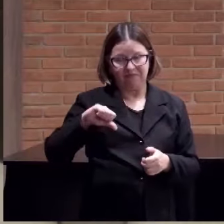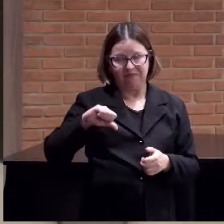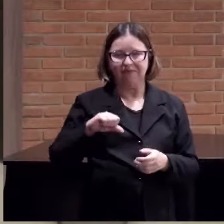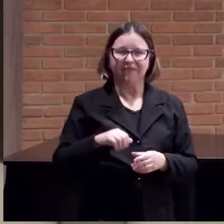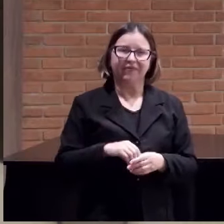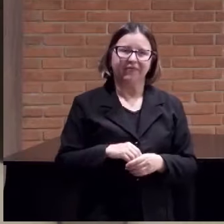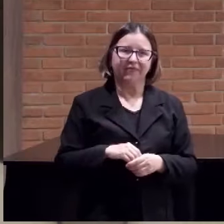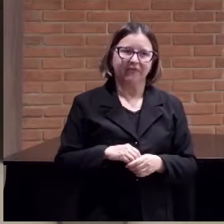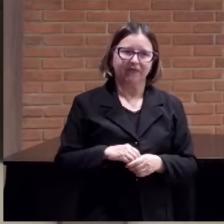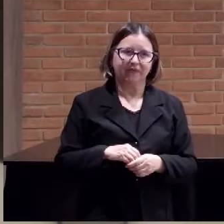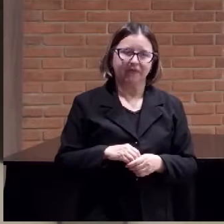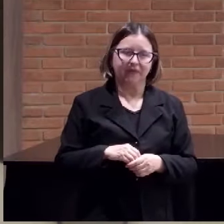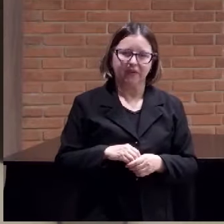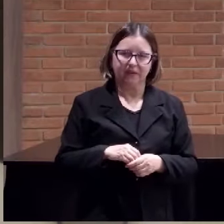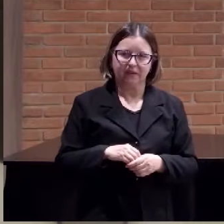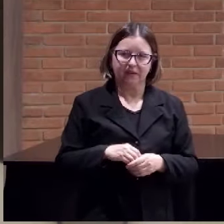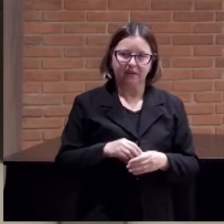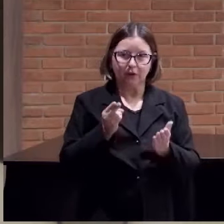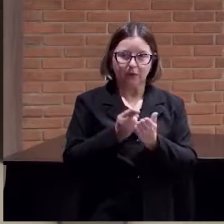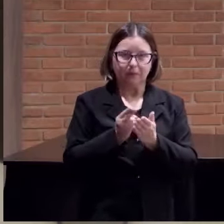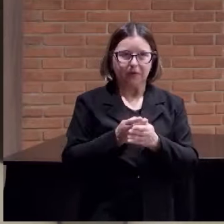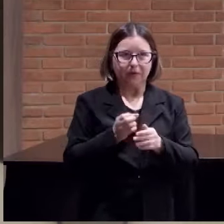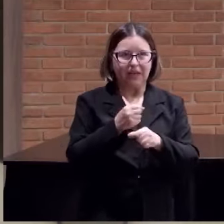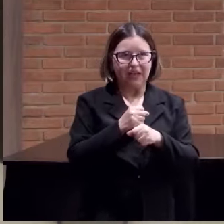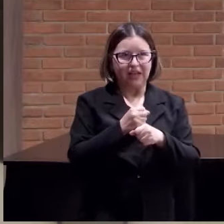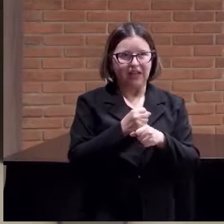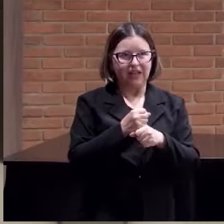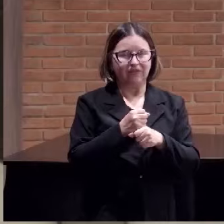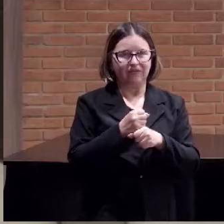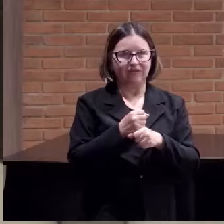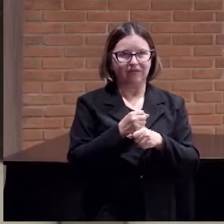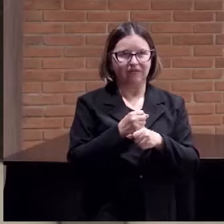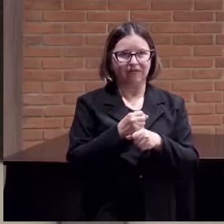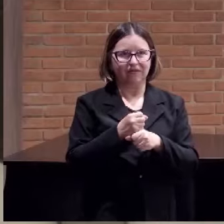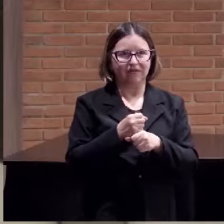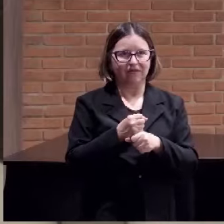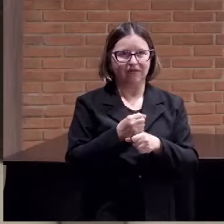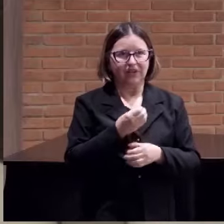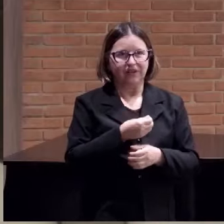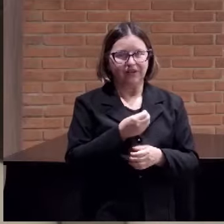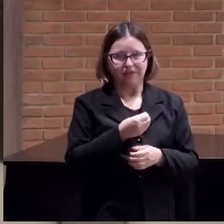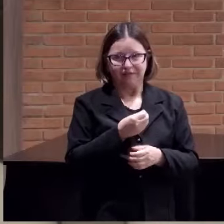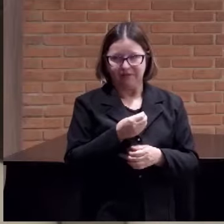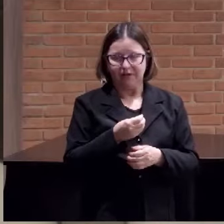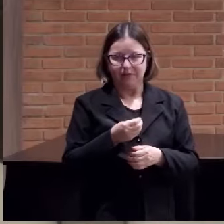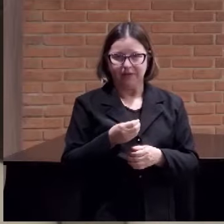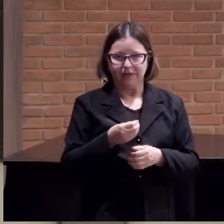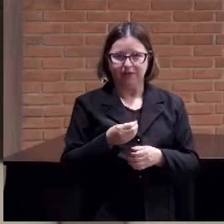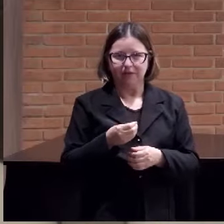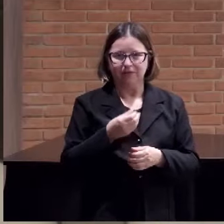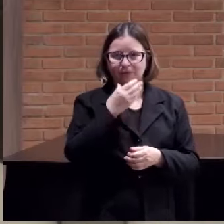No mesmo ano do avivamento de Zinzendorf,